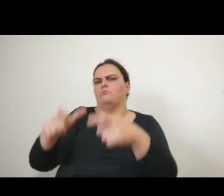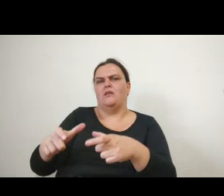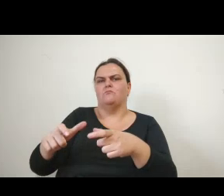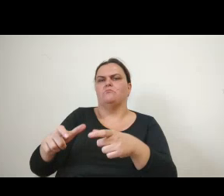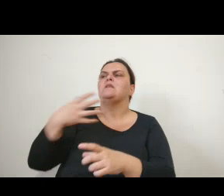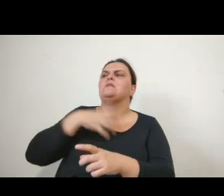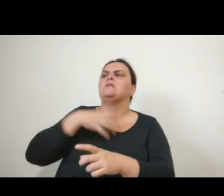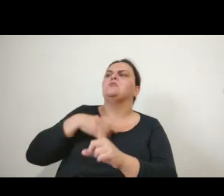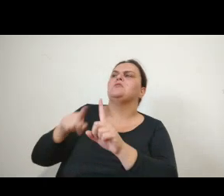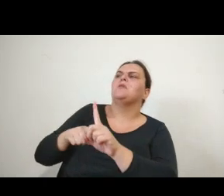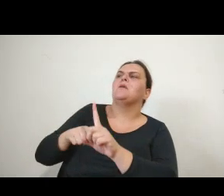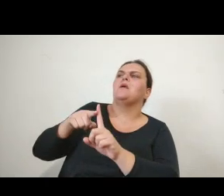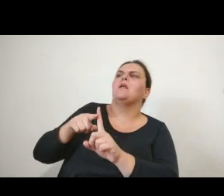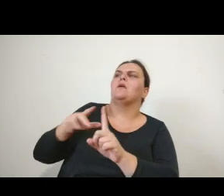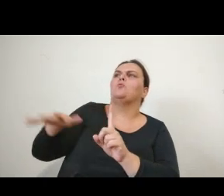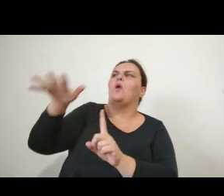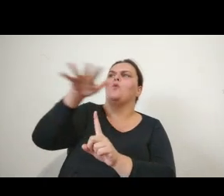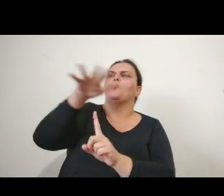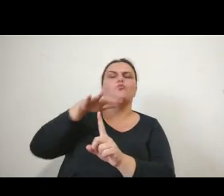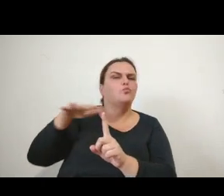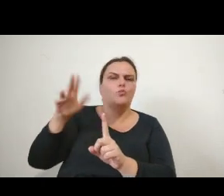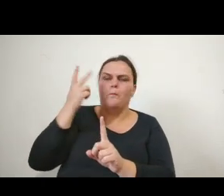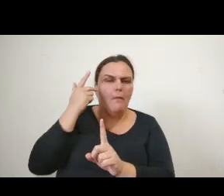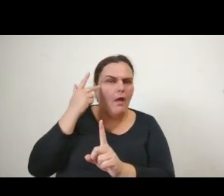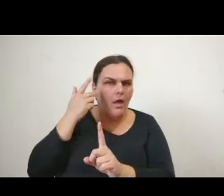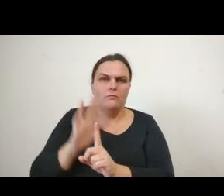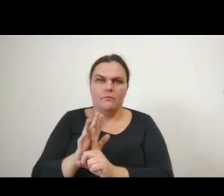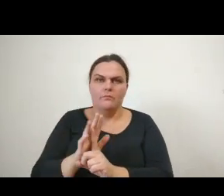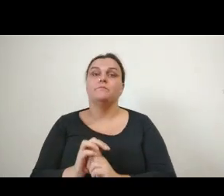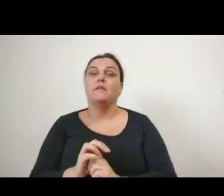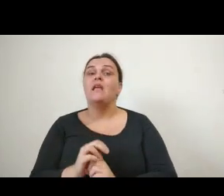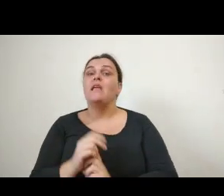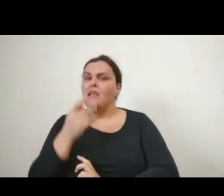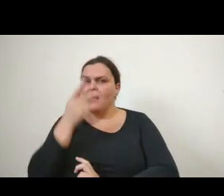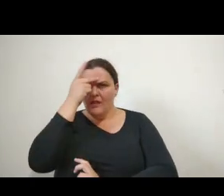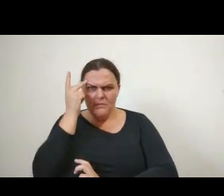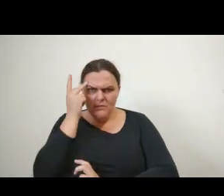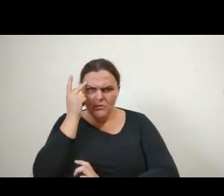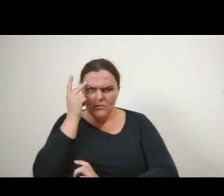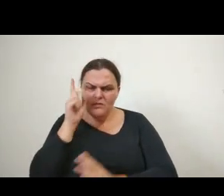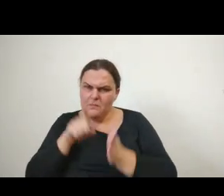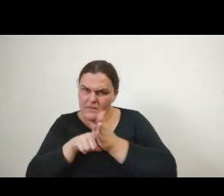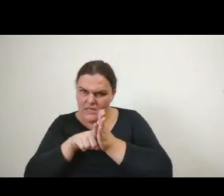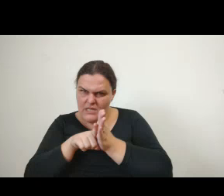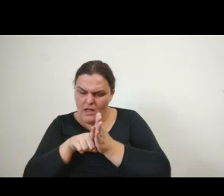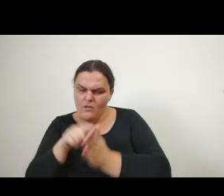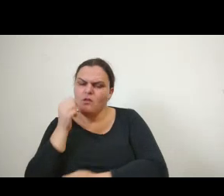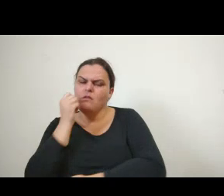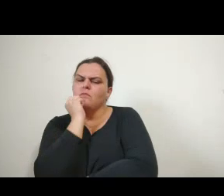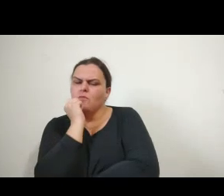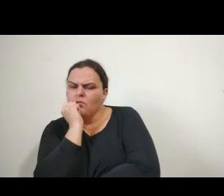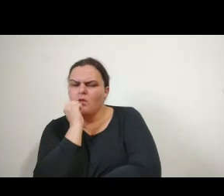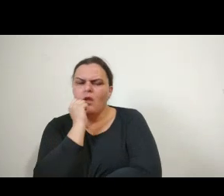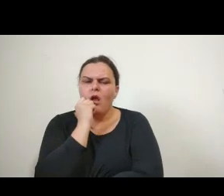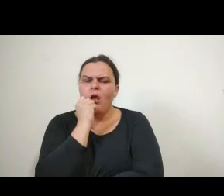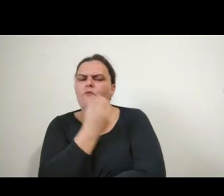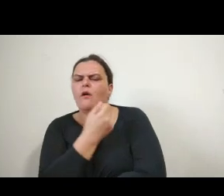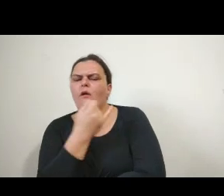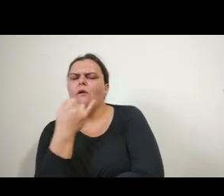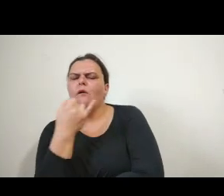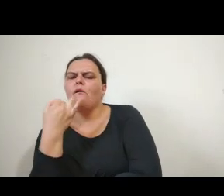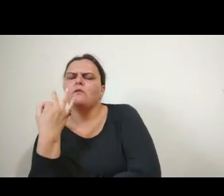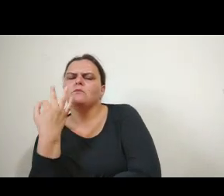variando. Nesse caso, os autores calcularam aqui algumas variáveis, né,